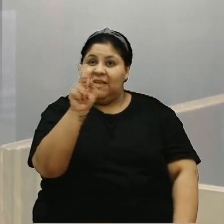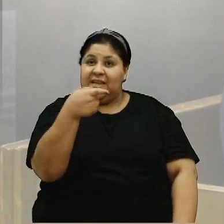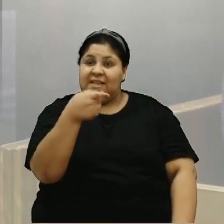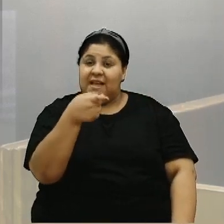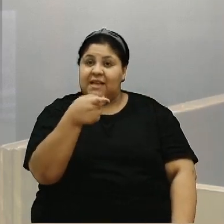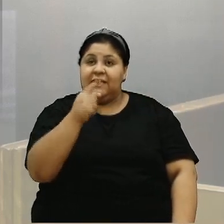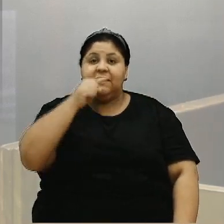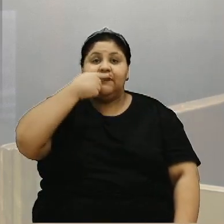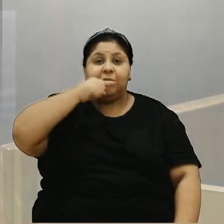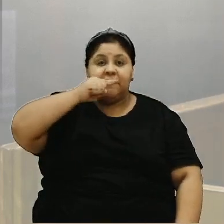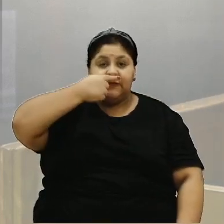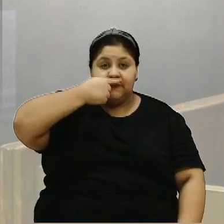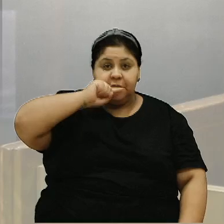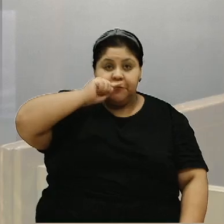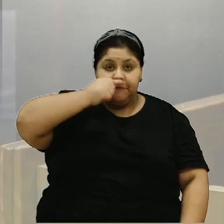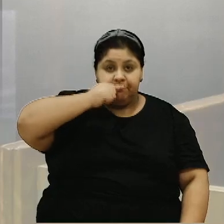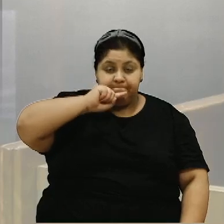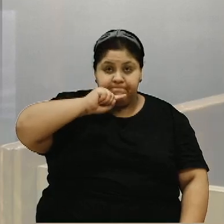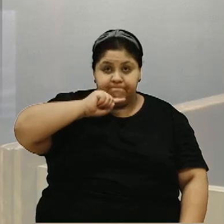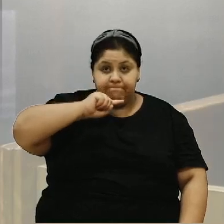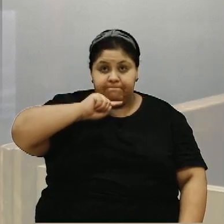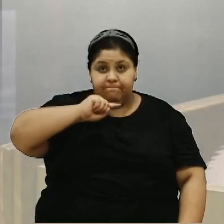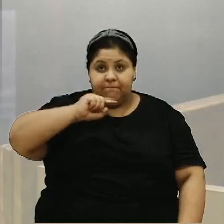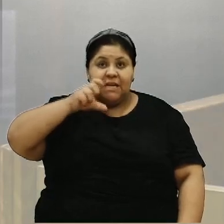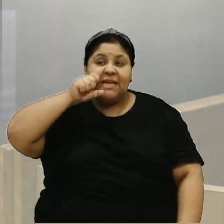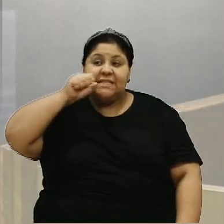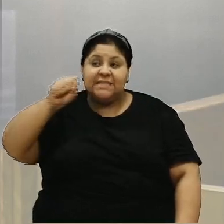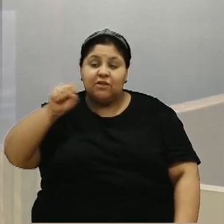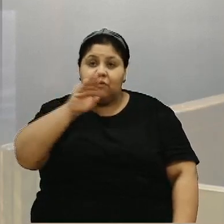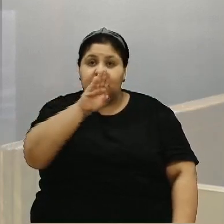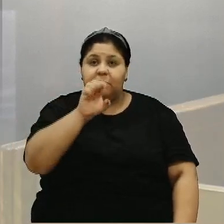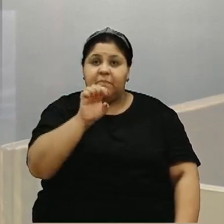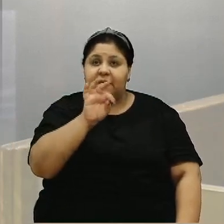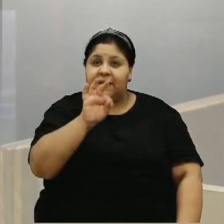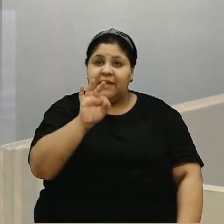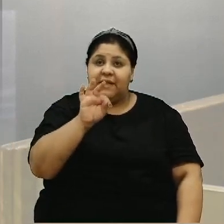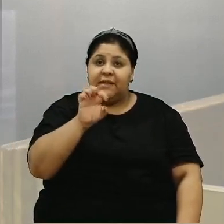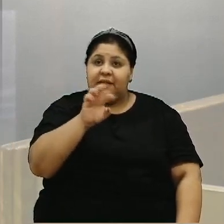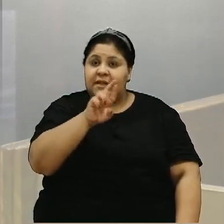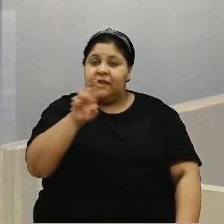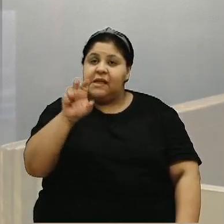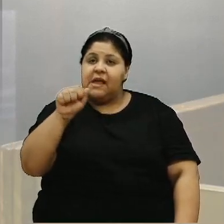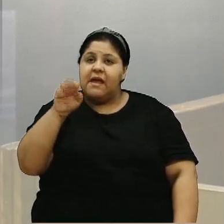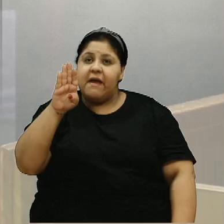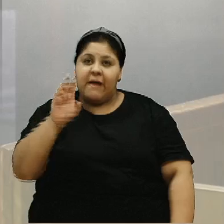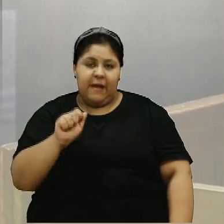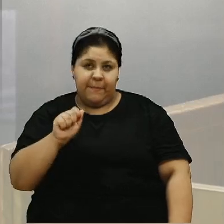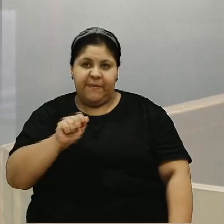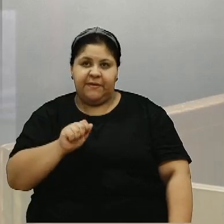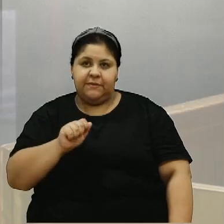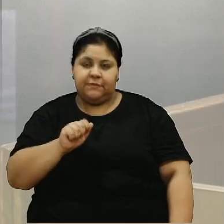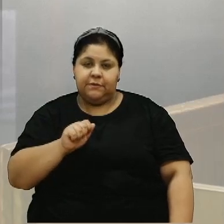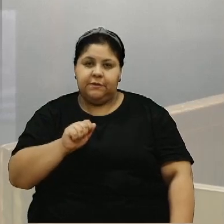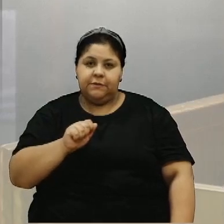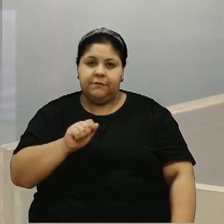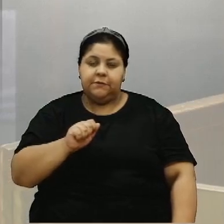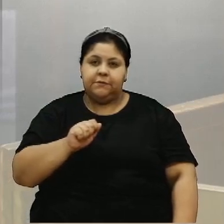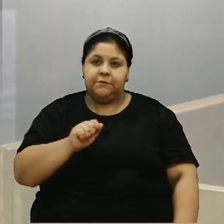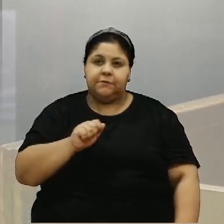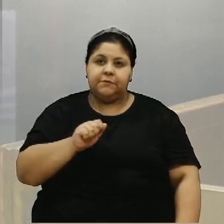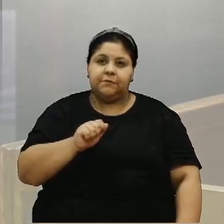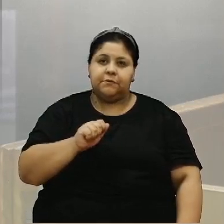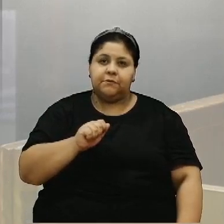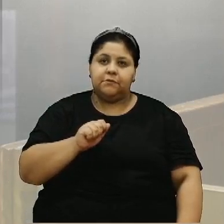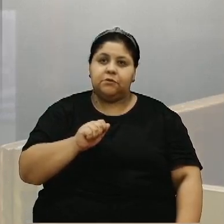Paula, 200 hectares de cenoura e beterraba, vereador Lucas. O senhor também que foi da Comissão da Agricultura.